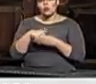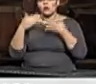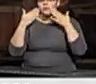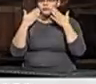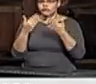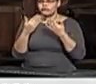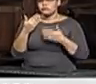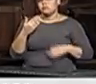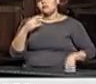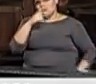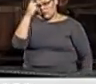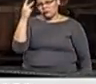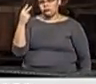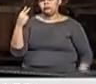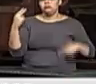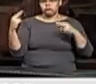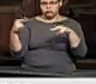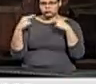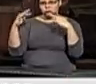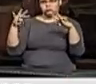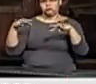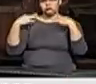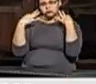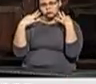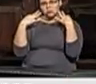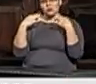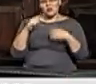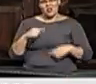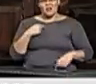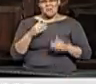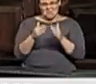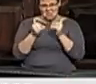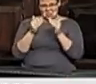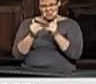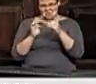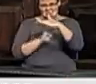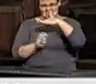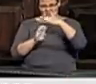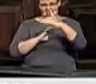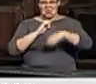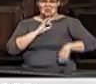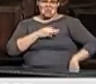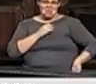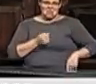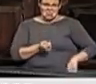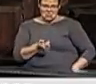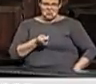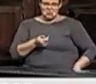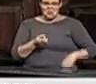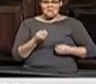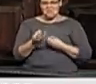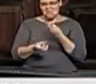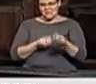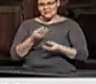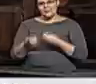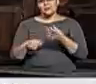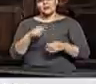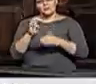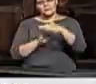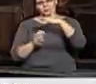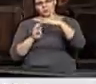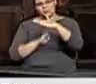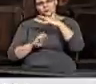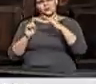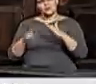frente de todo mundo. Parece que nós pedimos um incentivozinho aqui para uma empresa ali que ia contribuir com